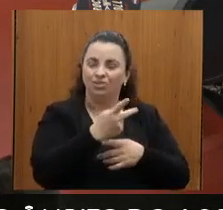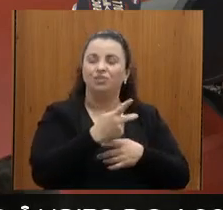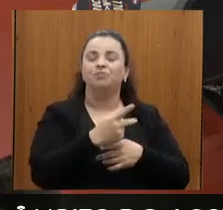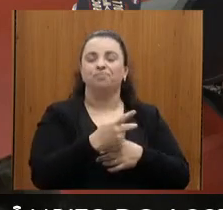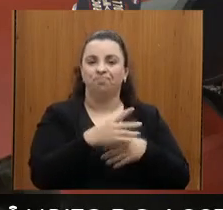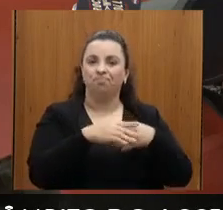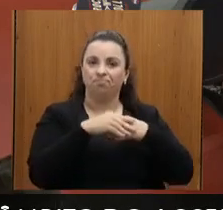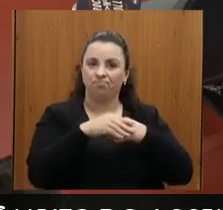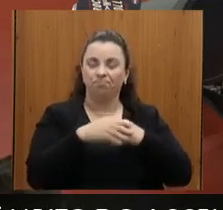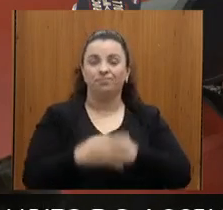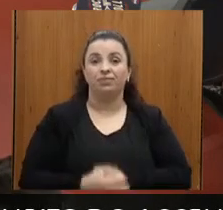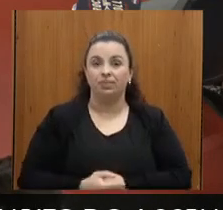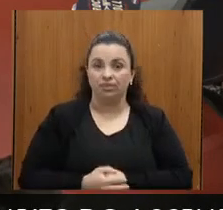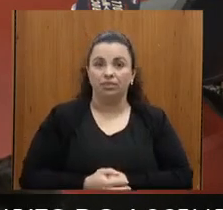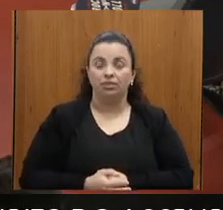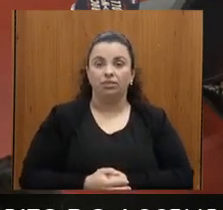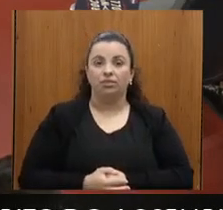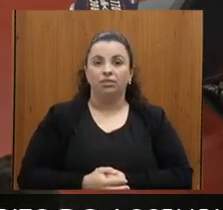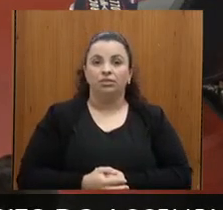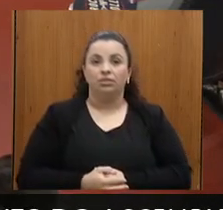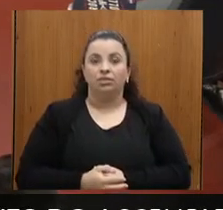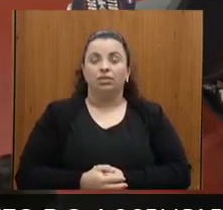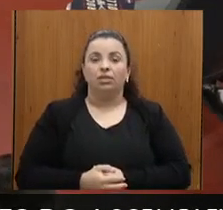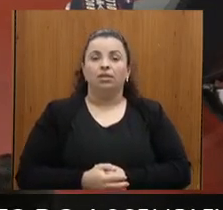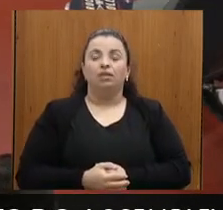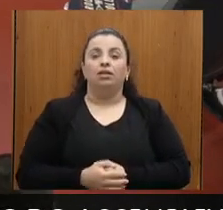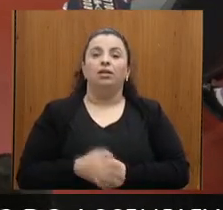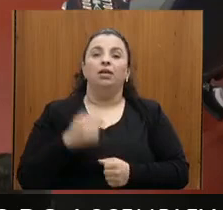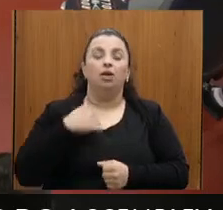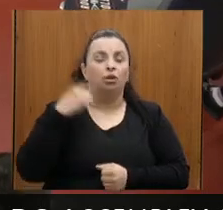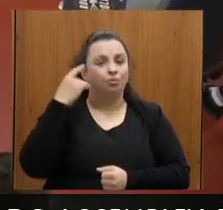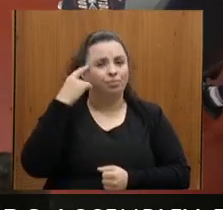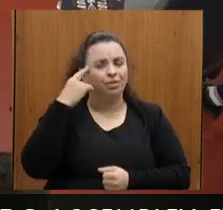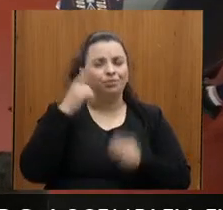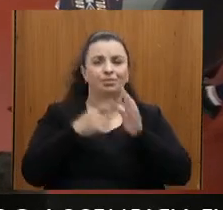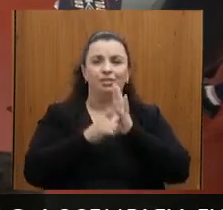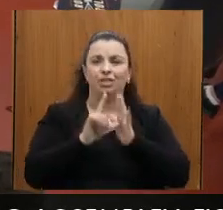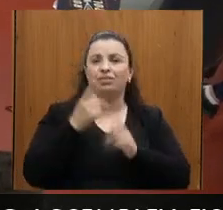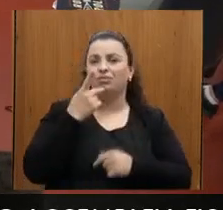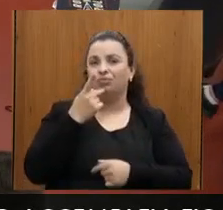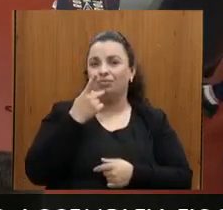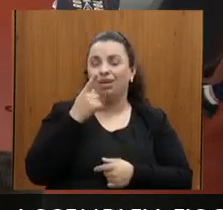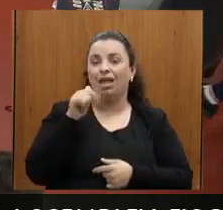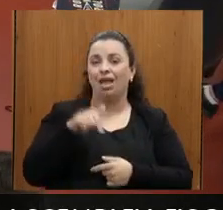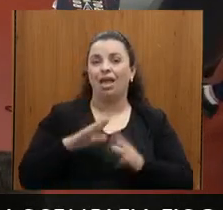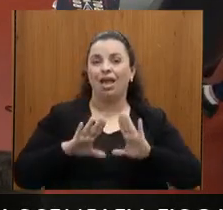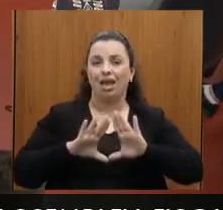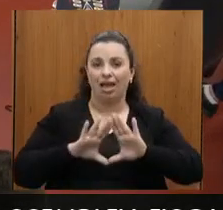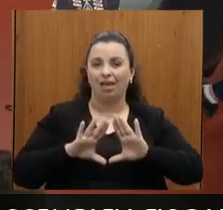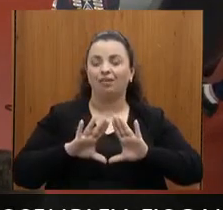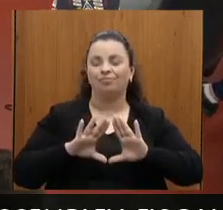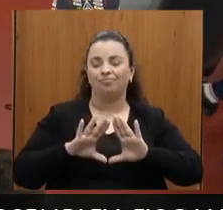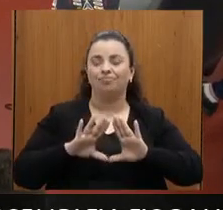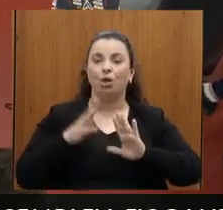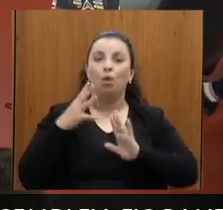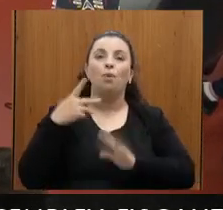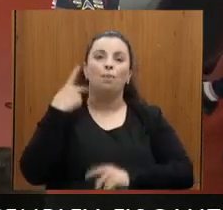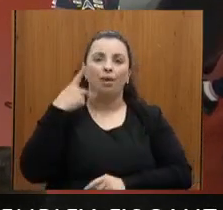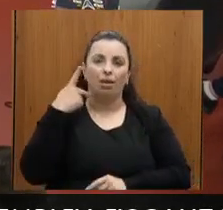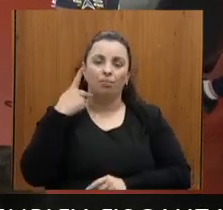Eu acho de que o que foi falado, essa casa é o parlamento ou é a casa do debate.